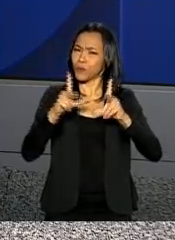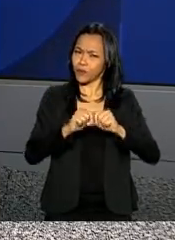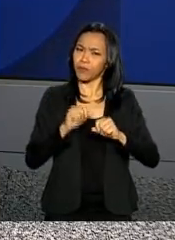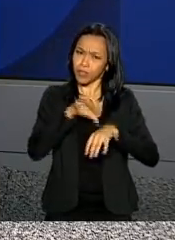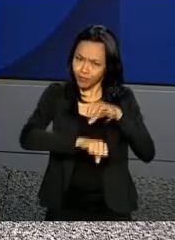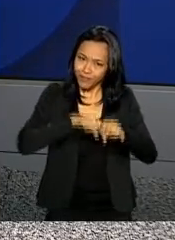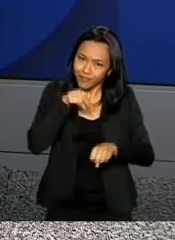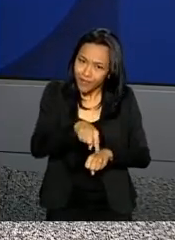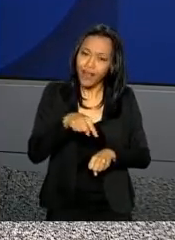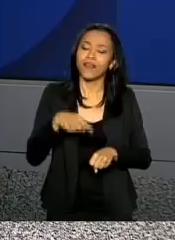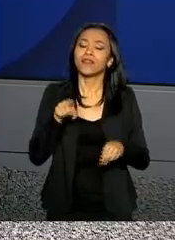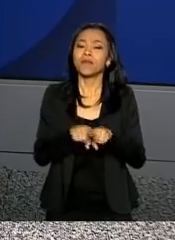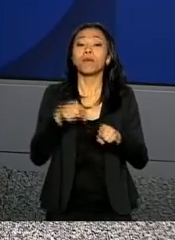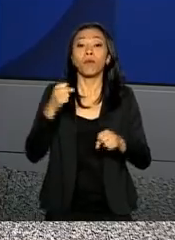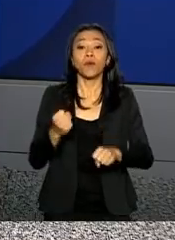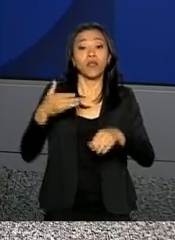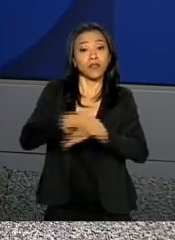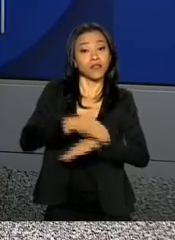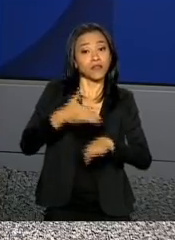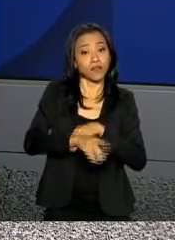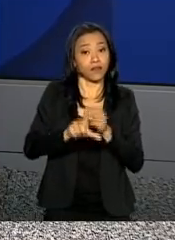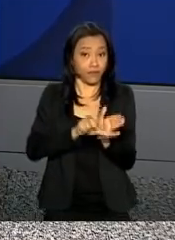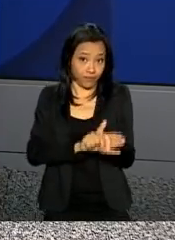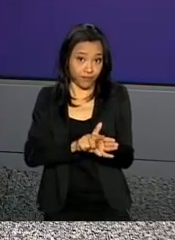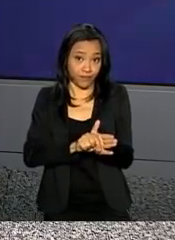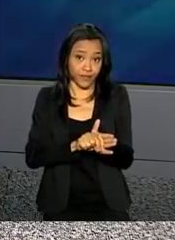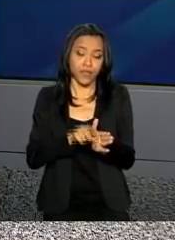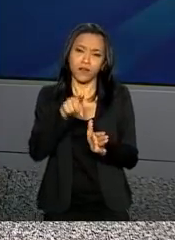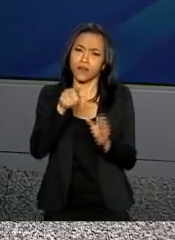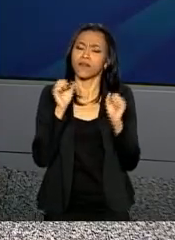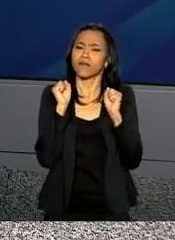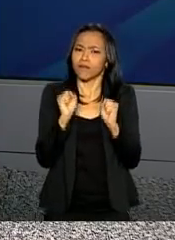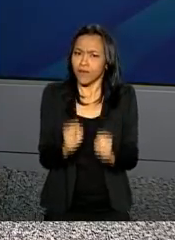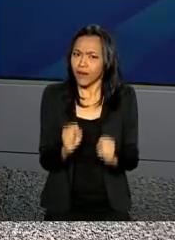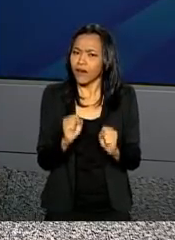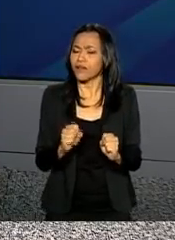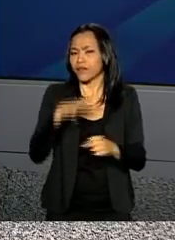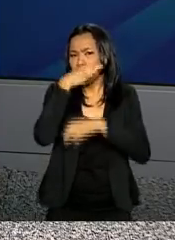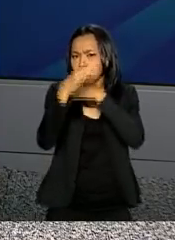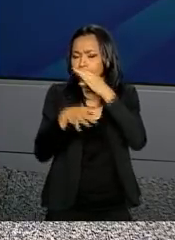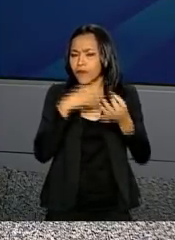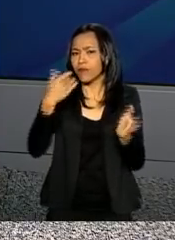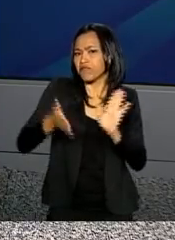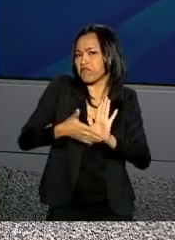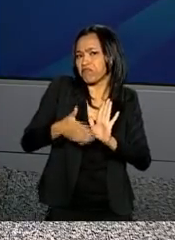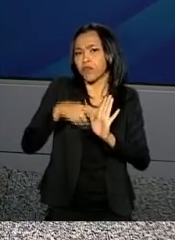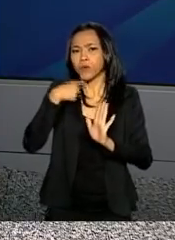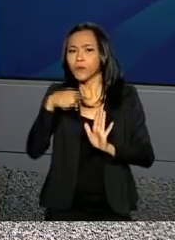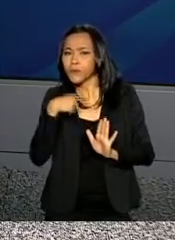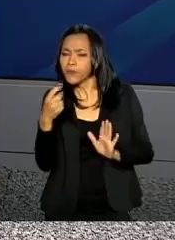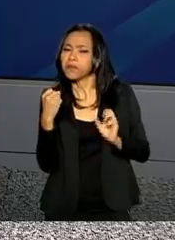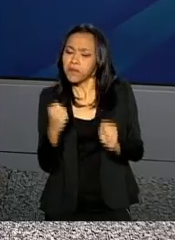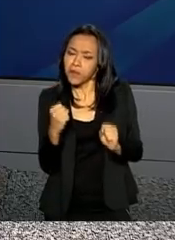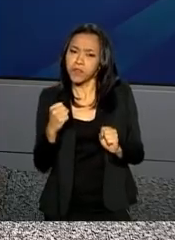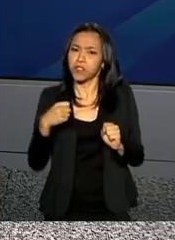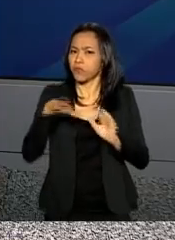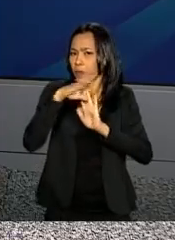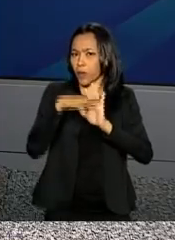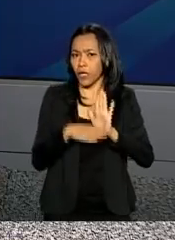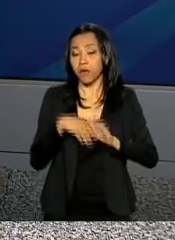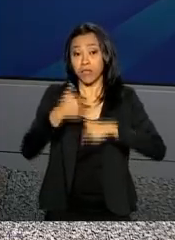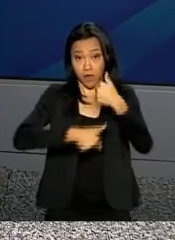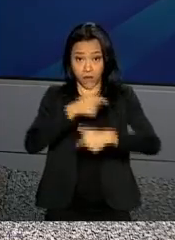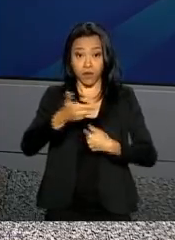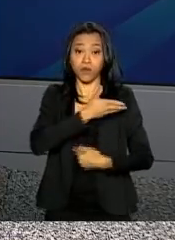no YouTube. Acesse também o nosso perfil no Twitter. Você pode mandar suas sugestões de reportagens e dúvidas sobre programas e ações do